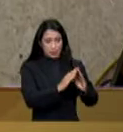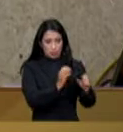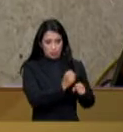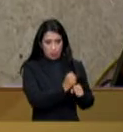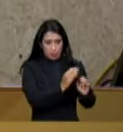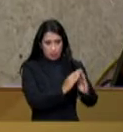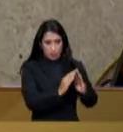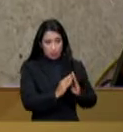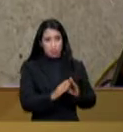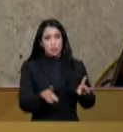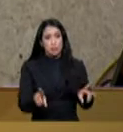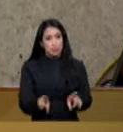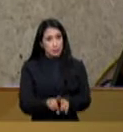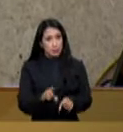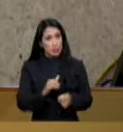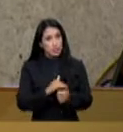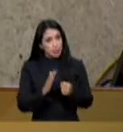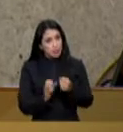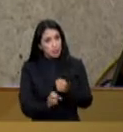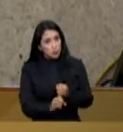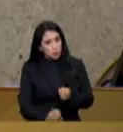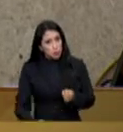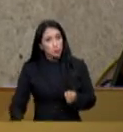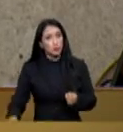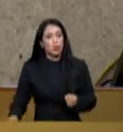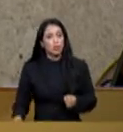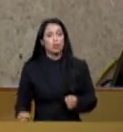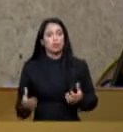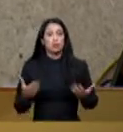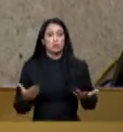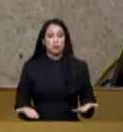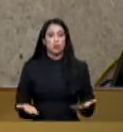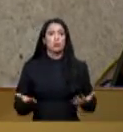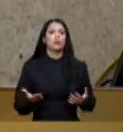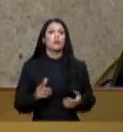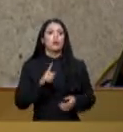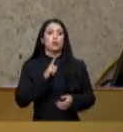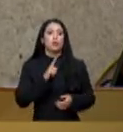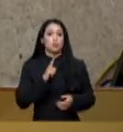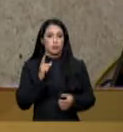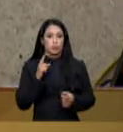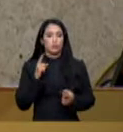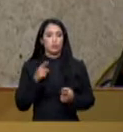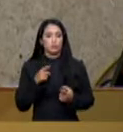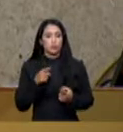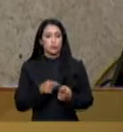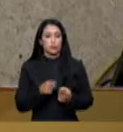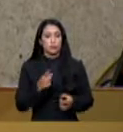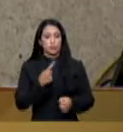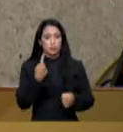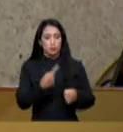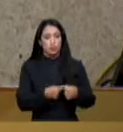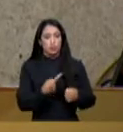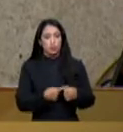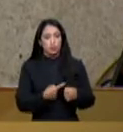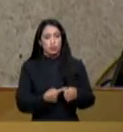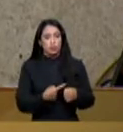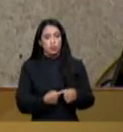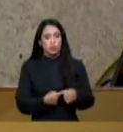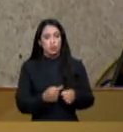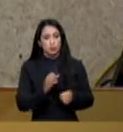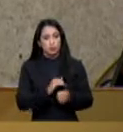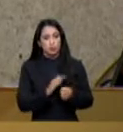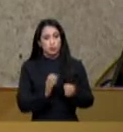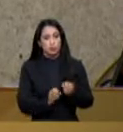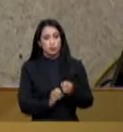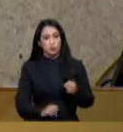básico. Nada obstante esse viés urbanístico, o saneamento básico também é